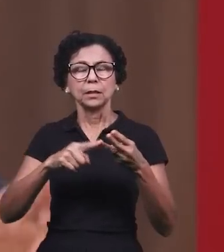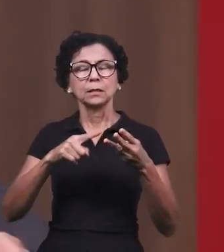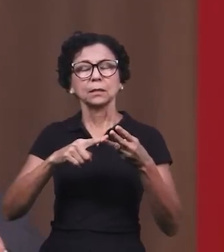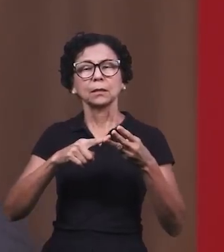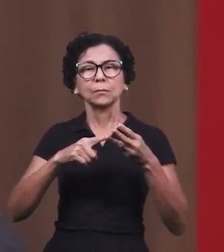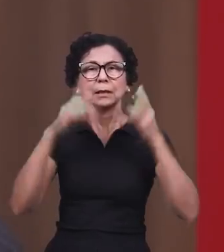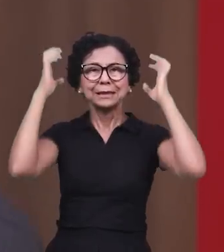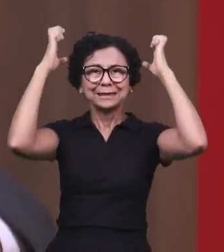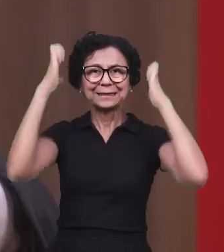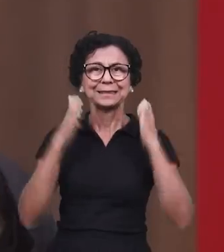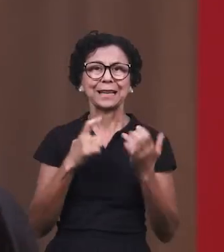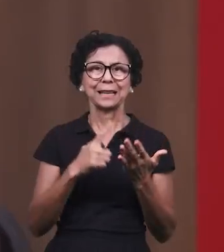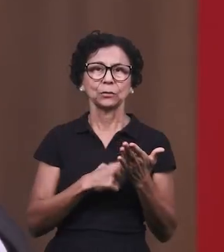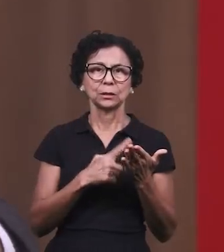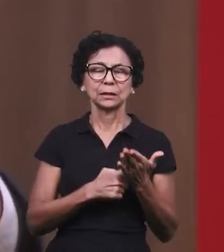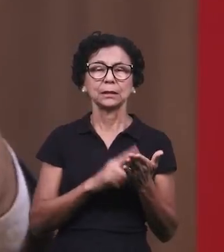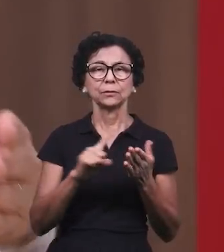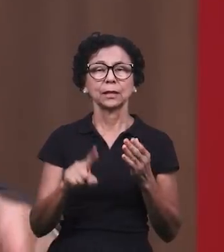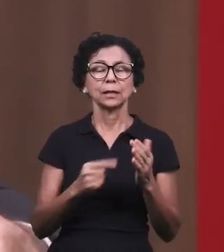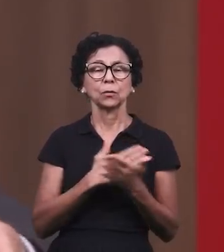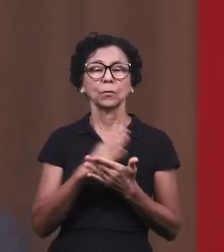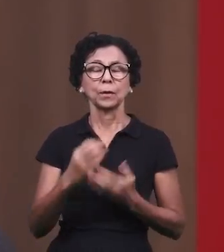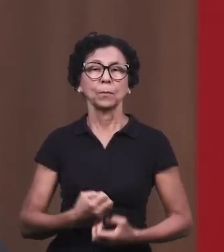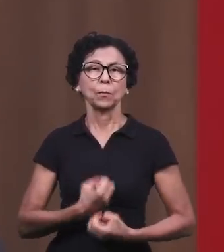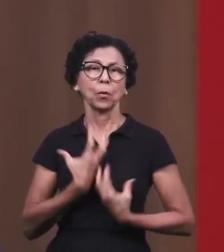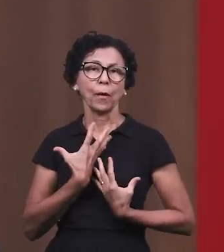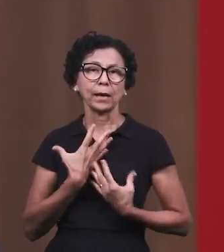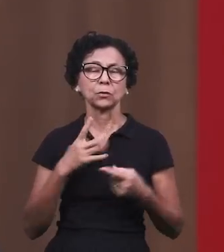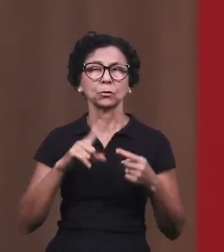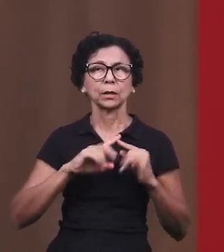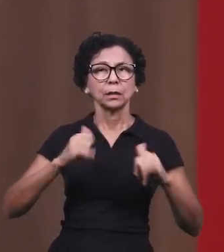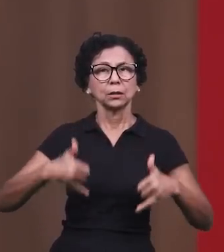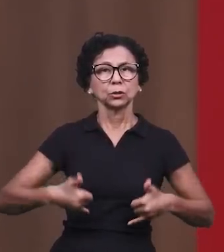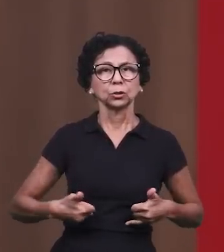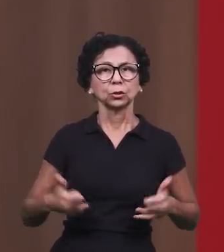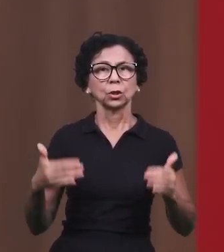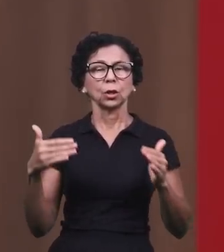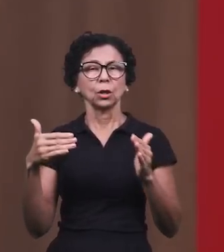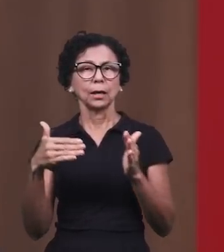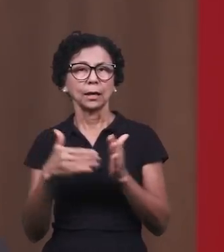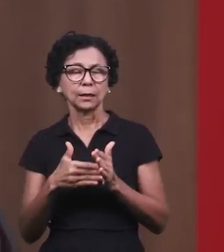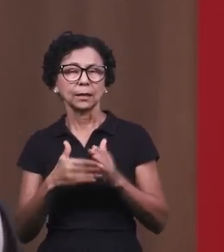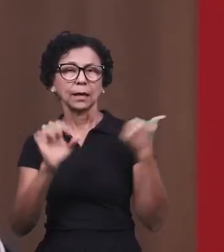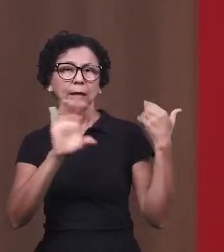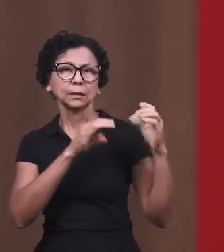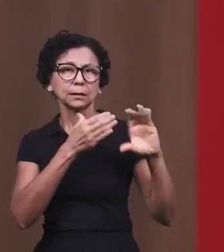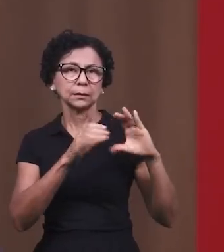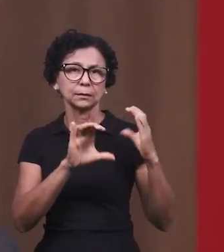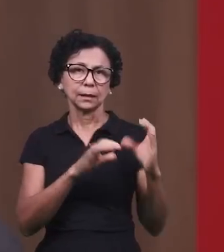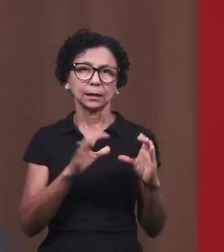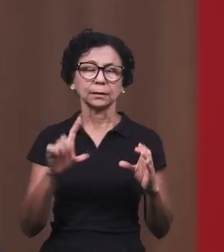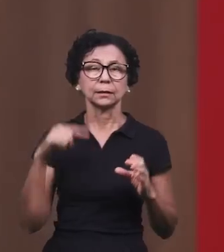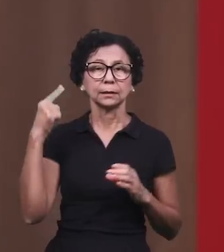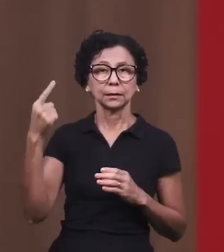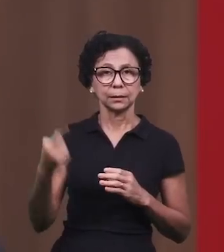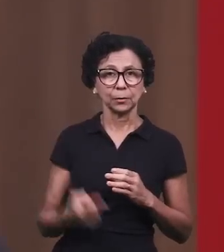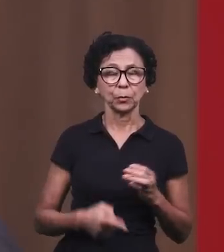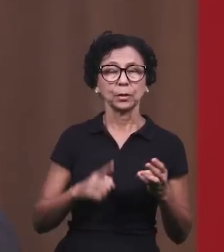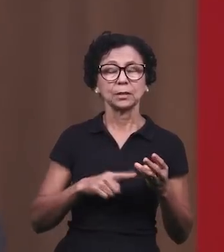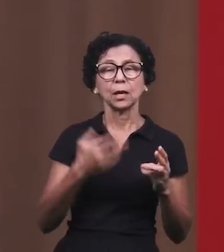é o último lá da história. Depois você entra nos poéticos, né, que vai de Jó até o livro de Cantares, são livros chamados poéticos. Depois você entra